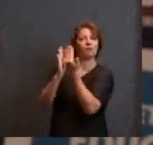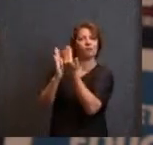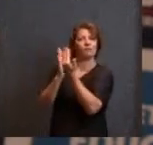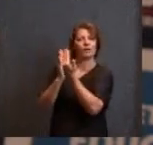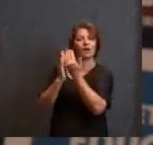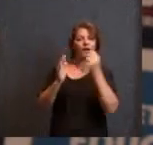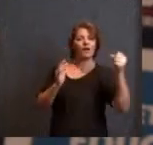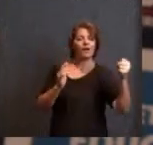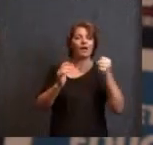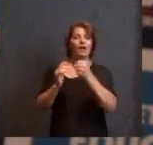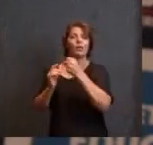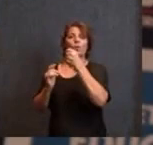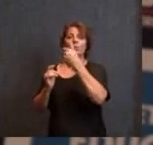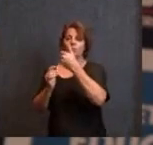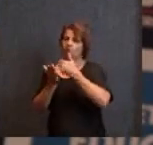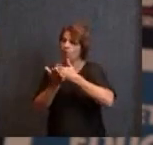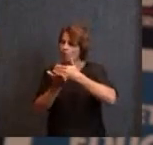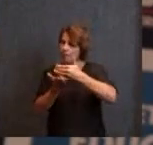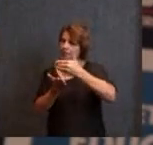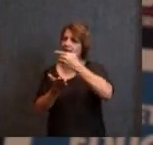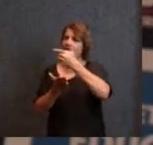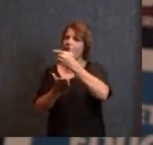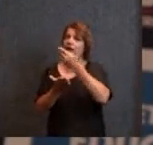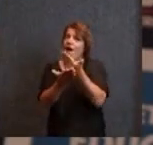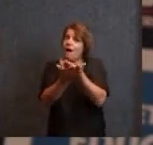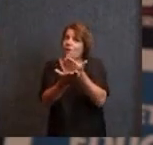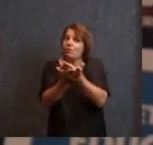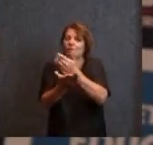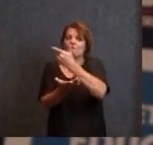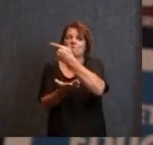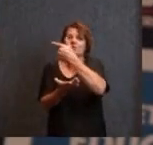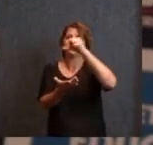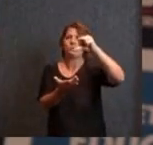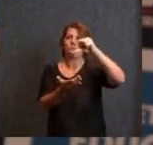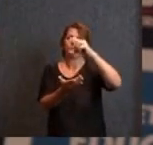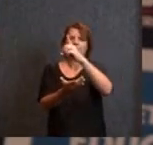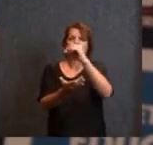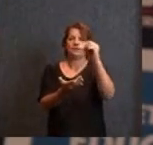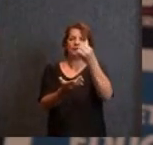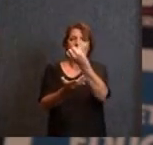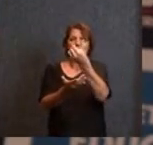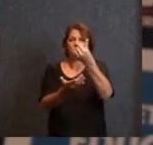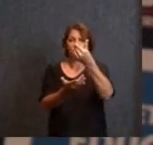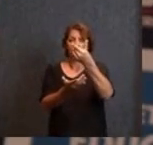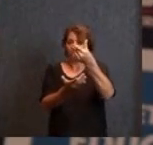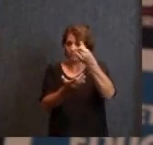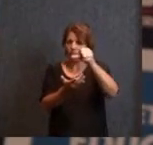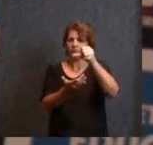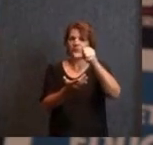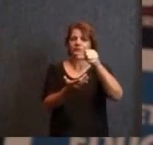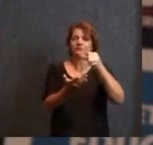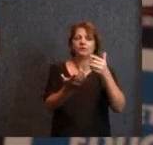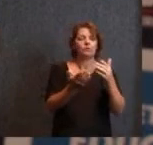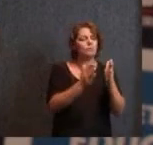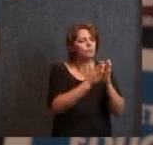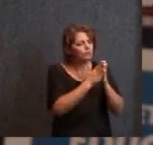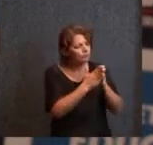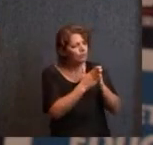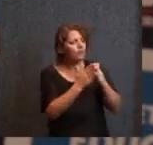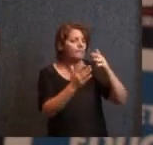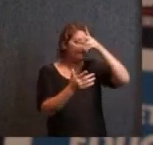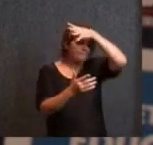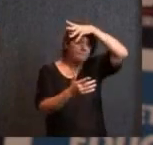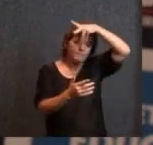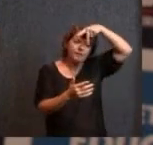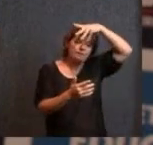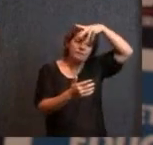do dia 29. Eu pedi a todos os diretores, prefeito, que fizessem um acolhimento. Vamos receber